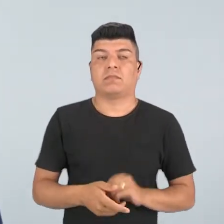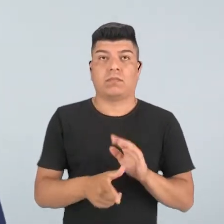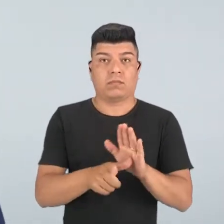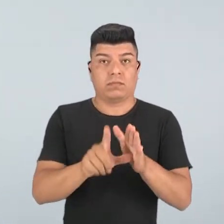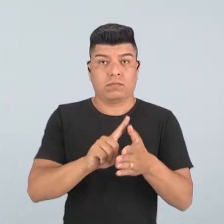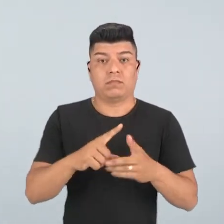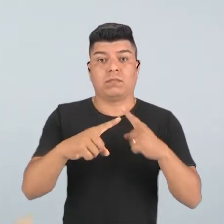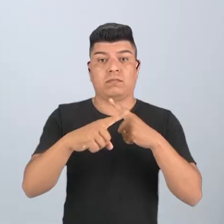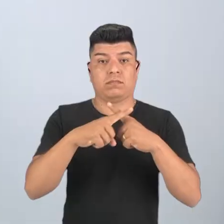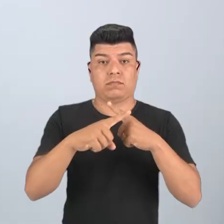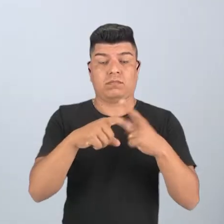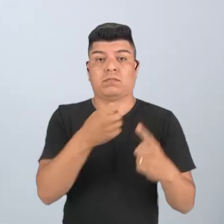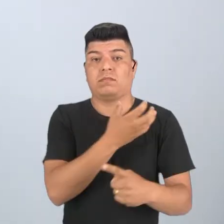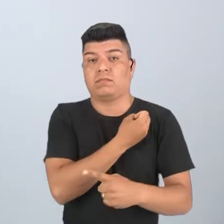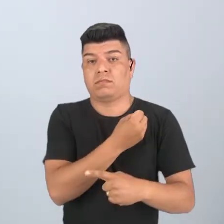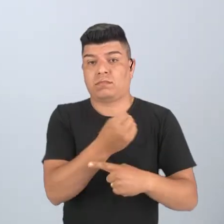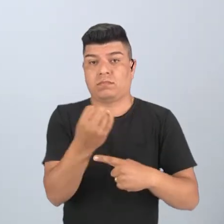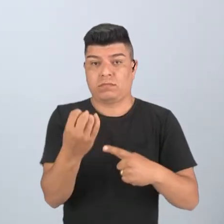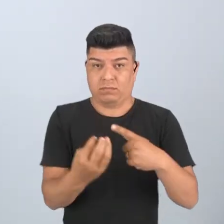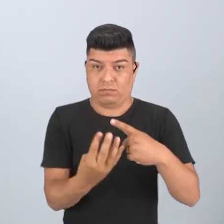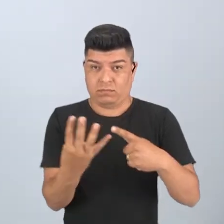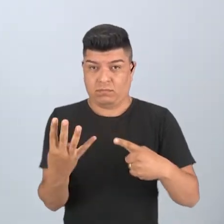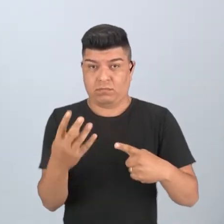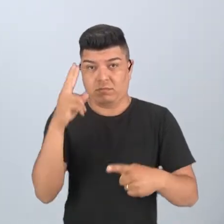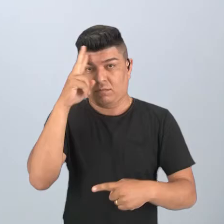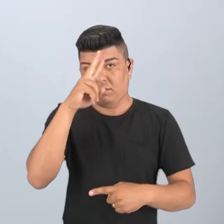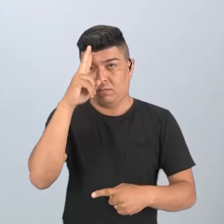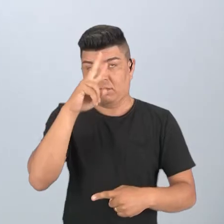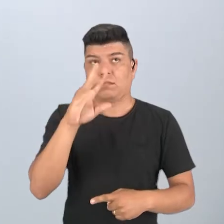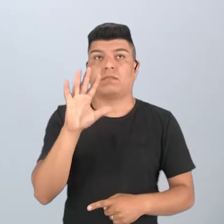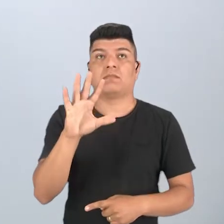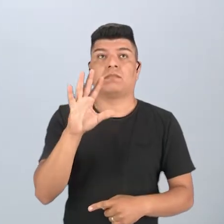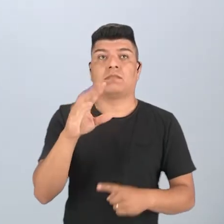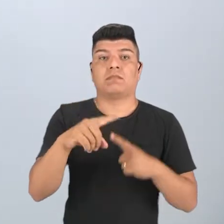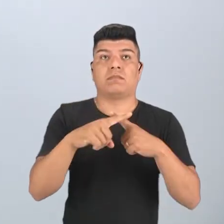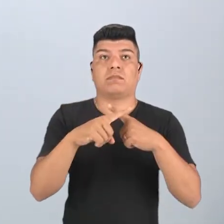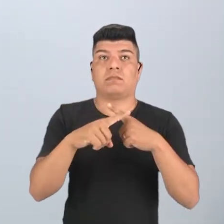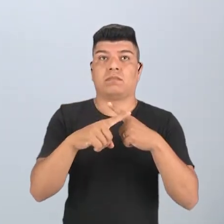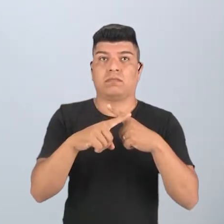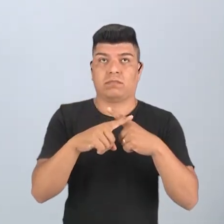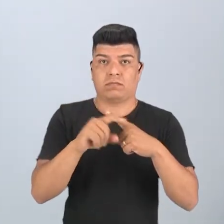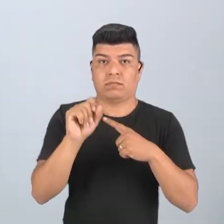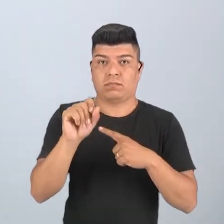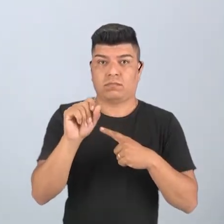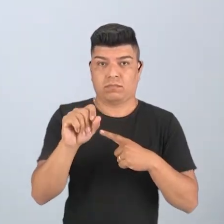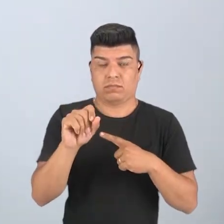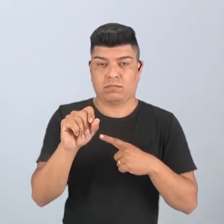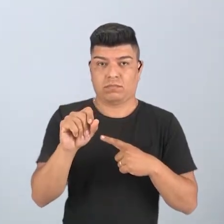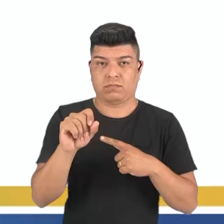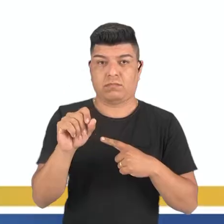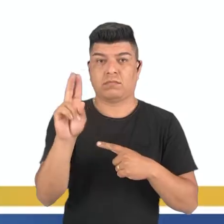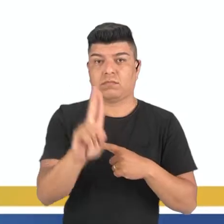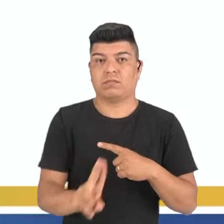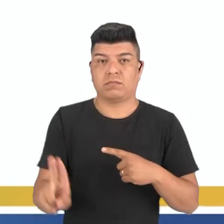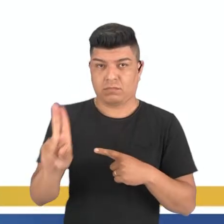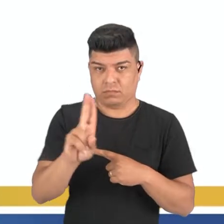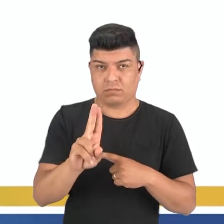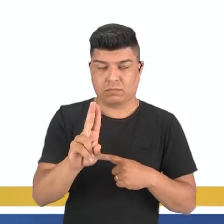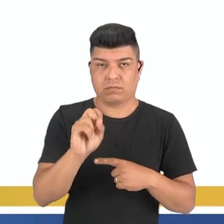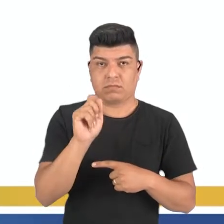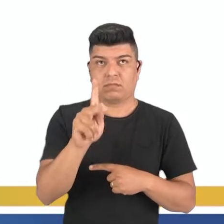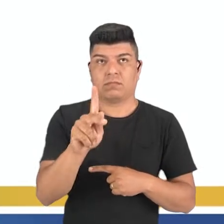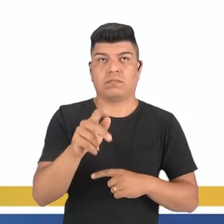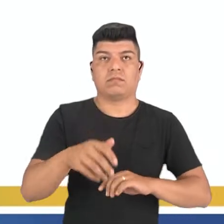da multiplicação de números decimais, vamos lembrar um pouquinho sobre a multiplicação, o algoritmo, o método da multiplicação, né?